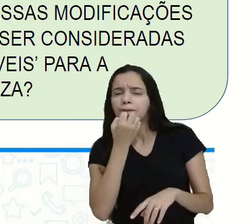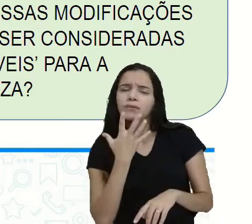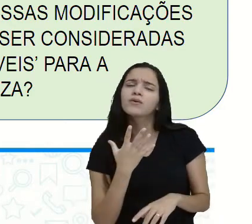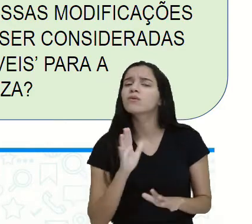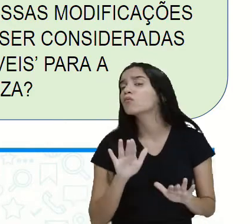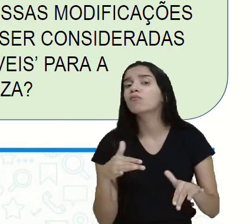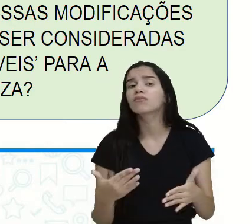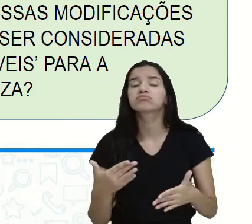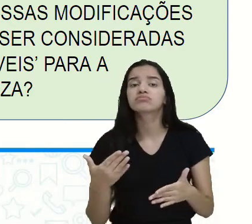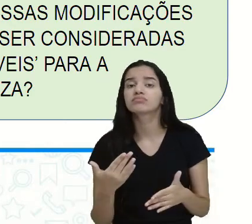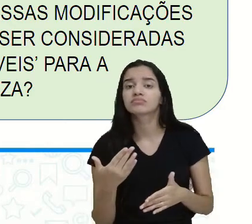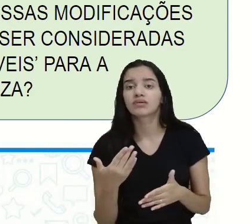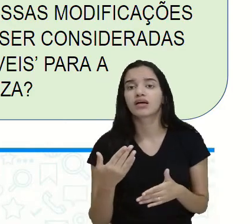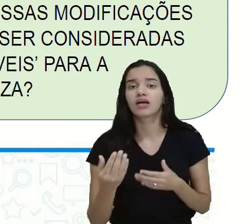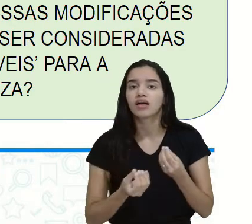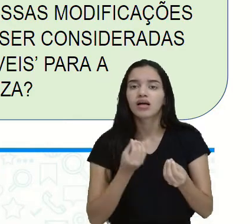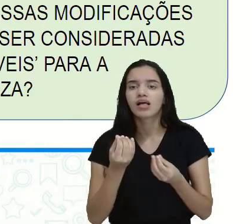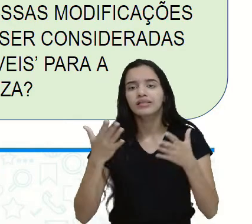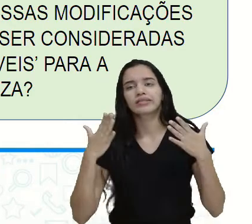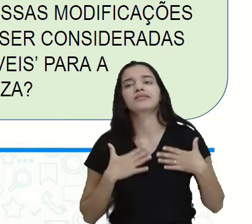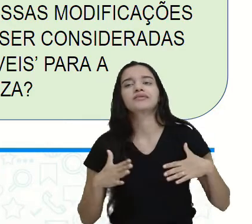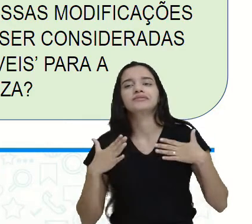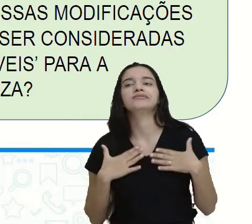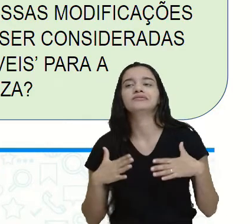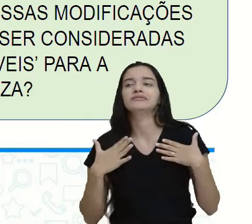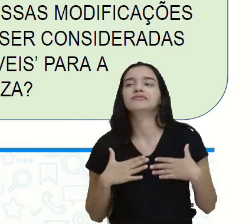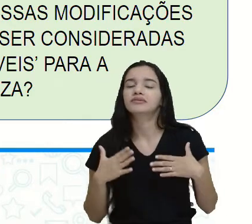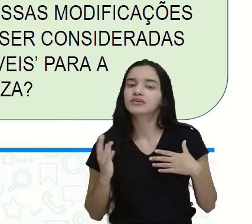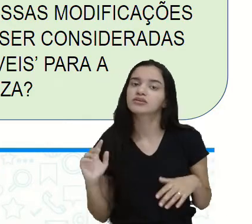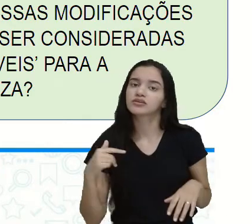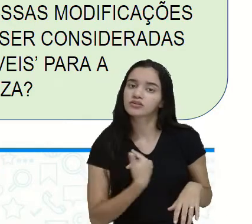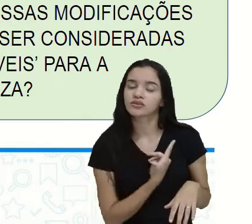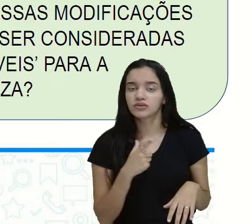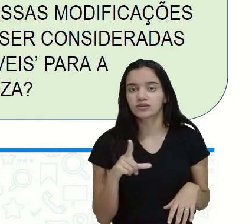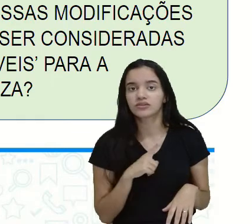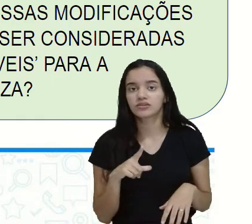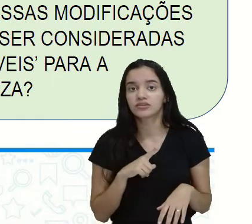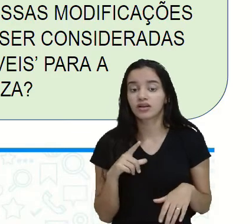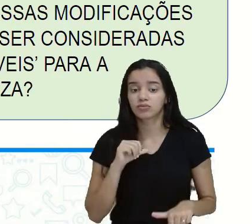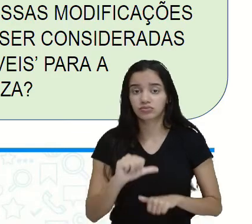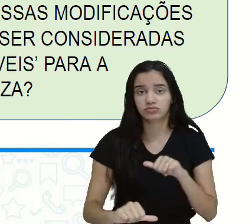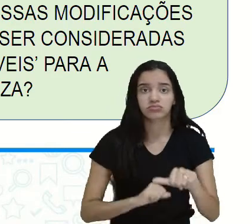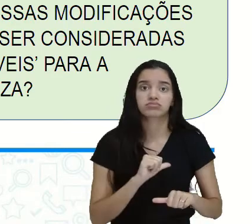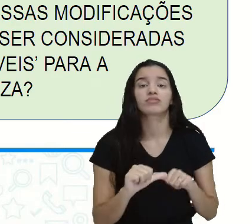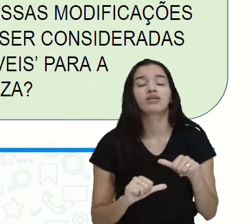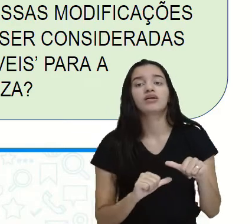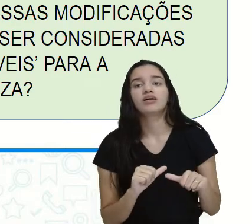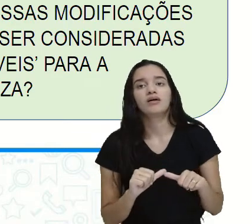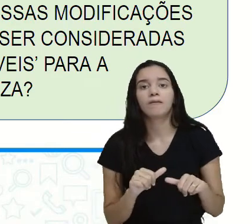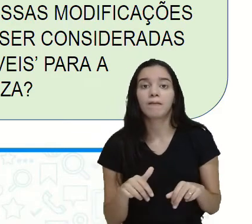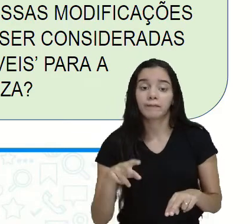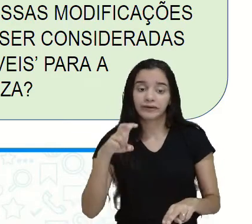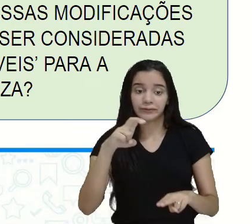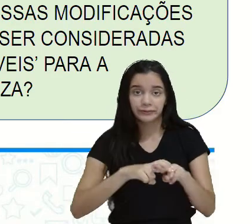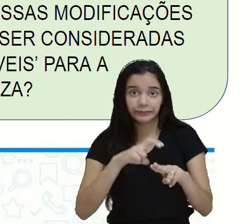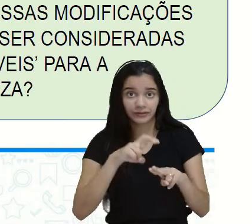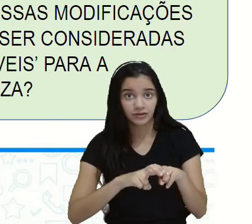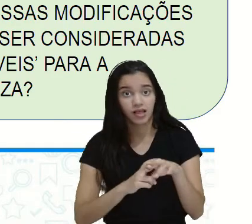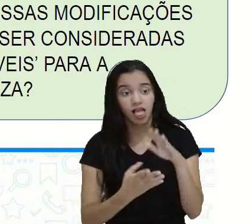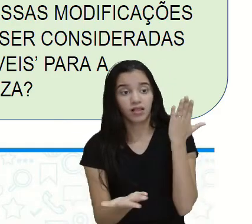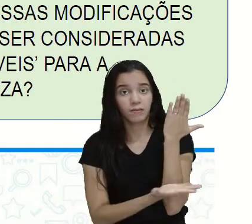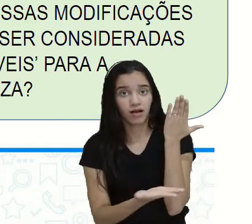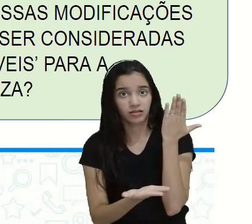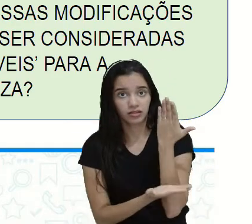Olha aí como está tranquilo o Jardim Botânico, né? Nós temos modificações, nós temos um banquinho ali de madeira, nós temos outras